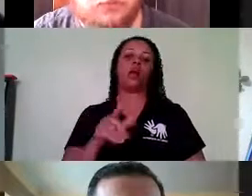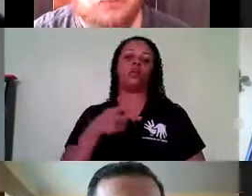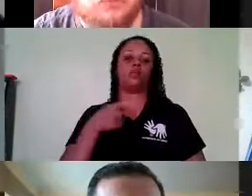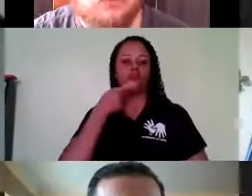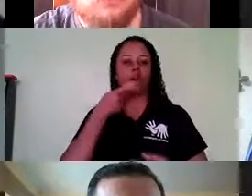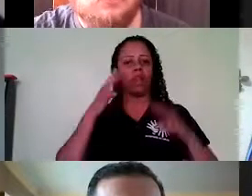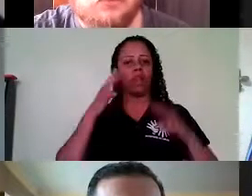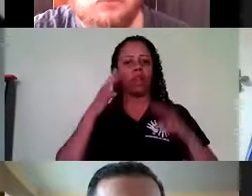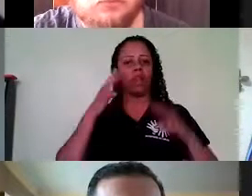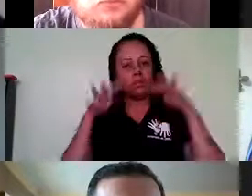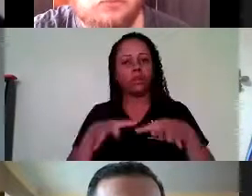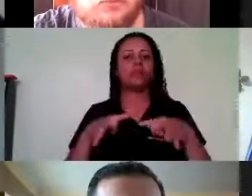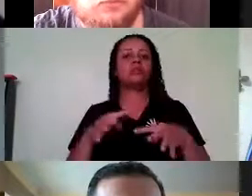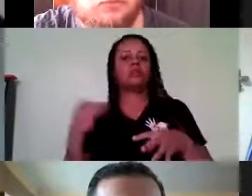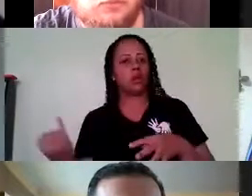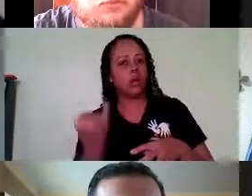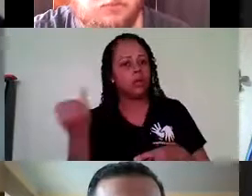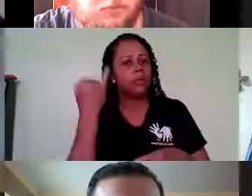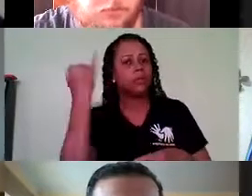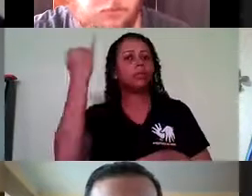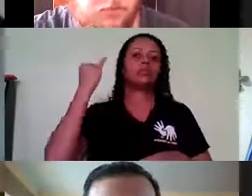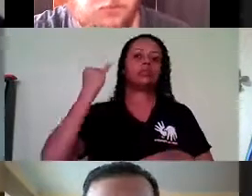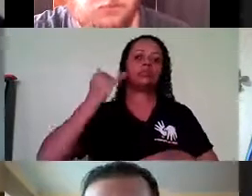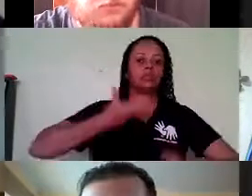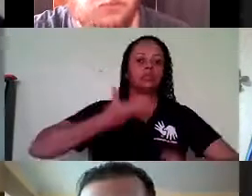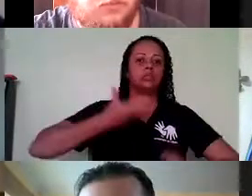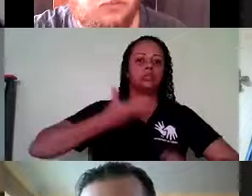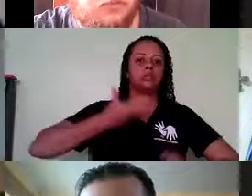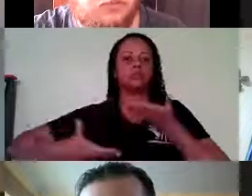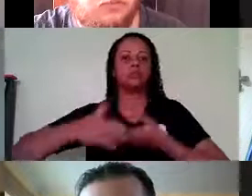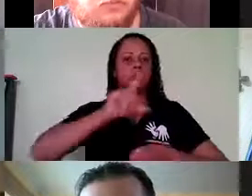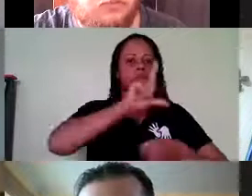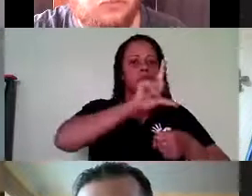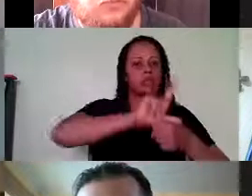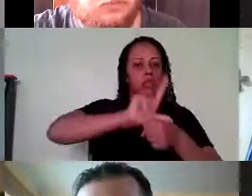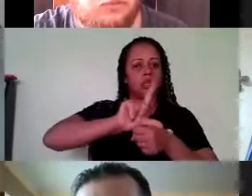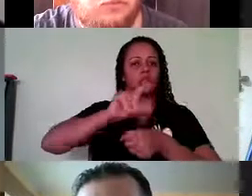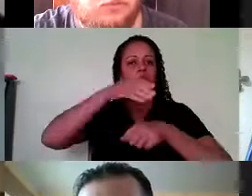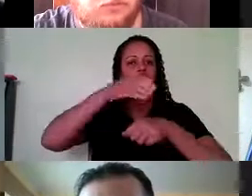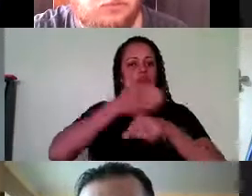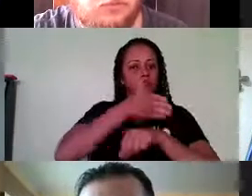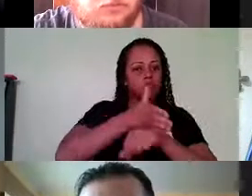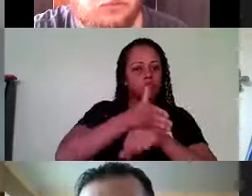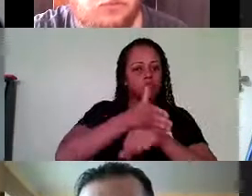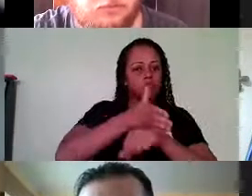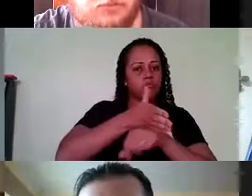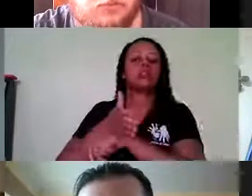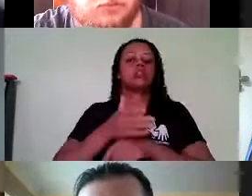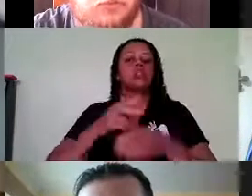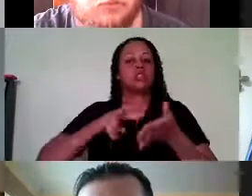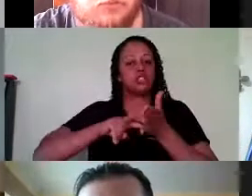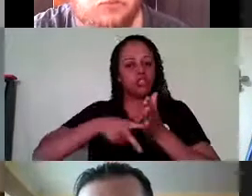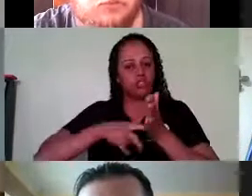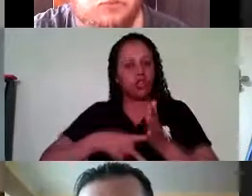para a importância desse envolvimento, dessas lideranças sindicais nesta temática,